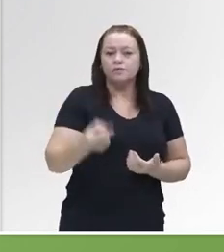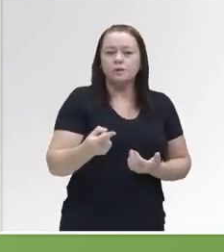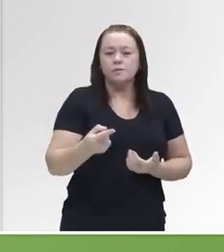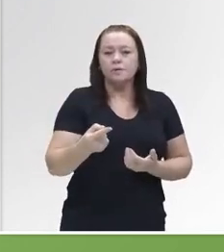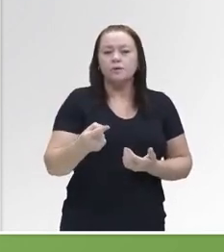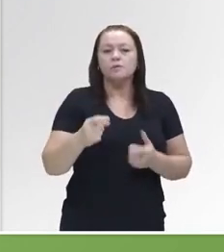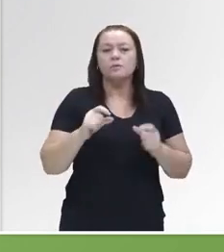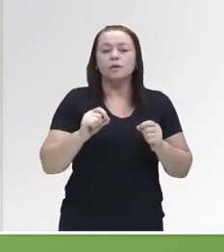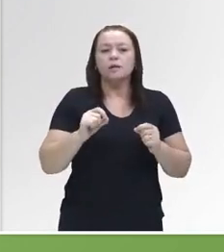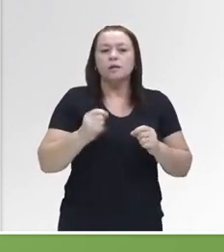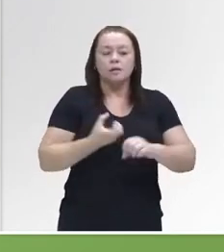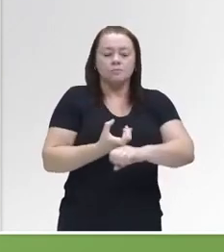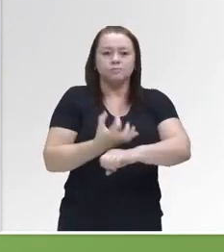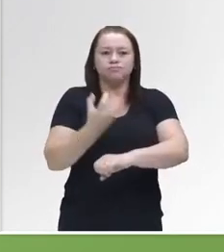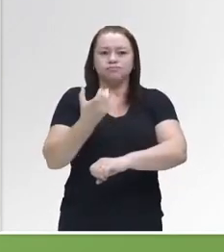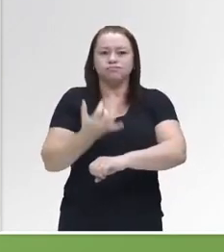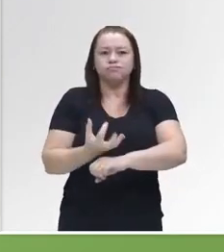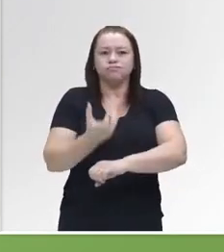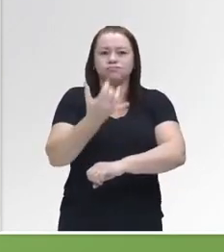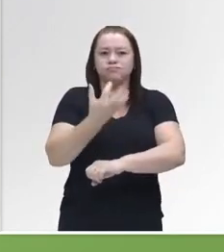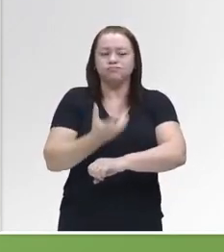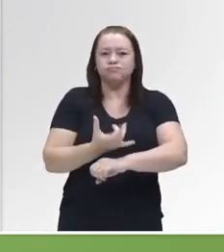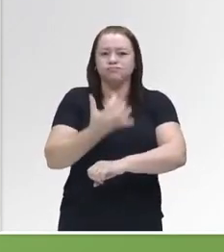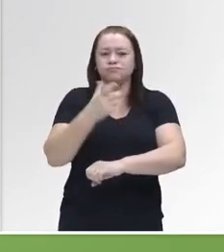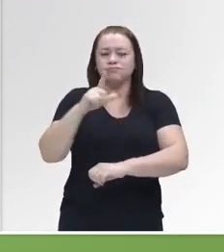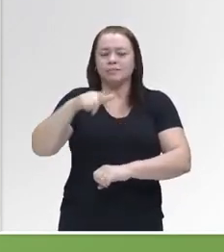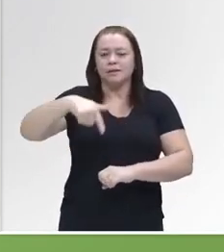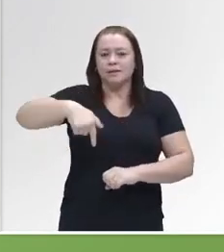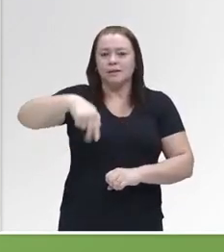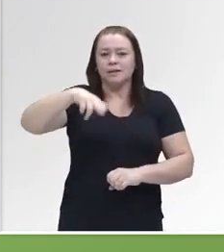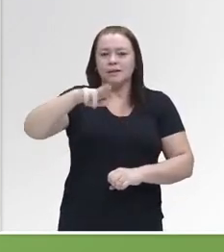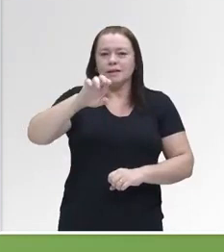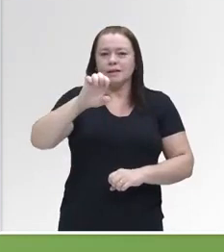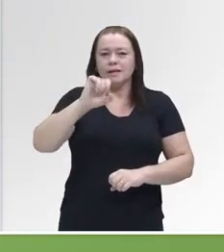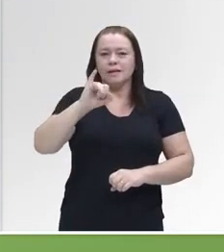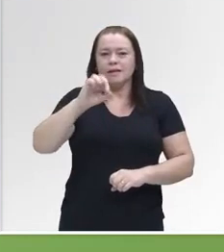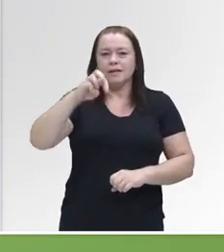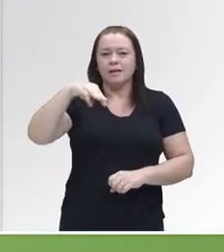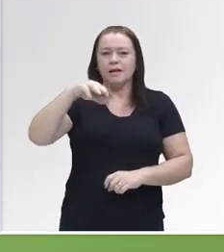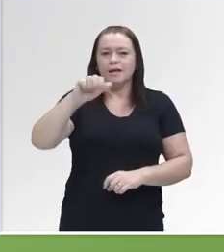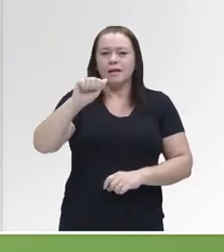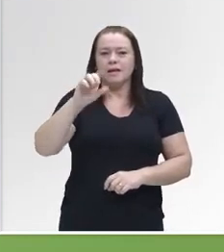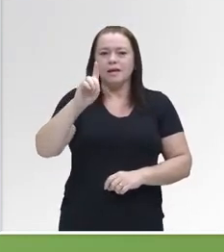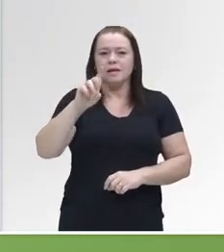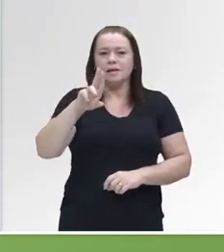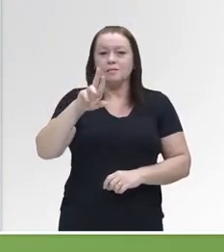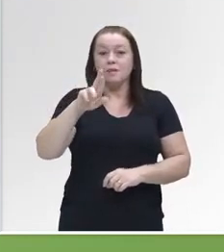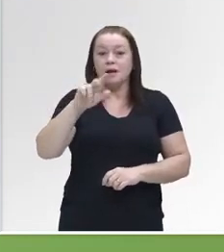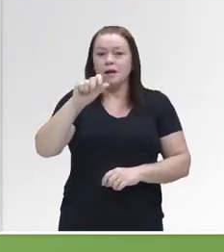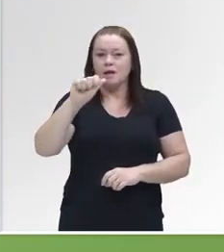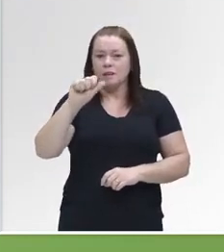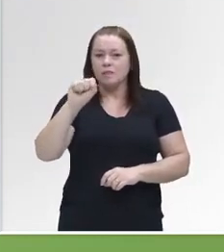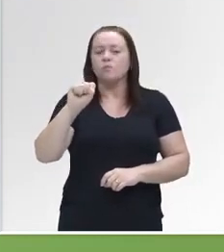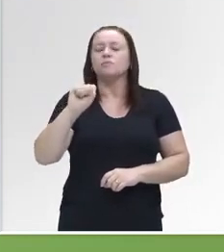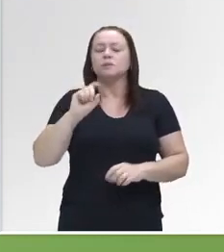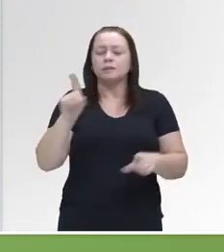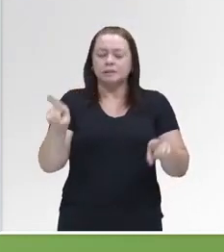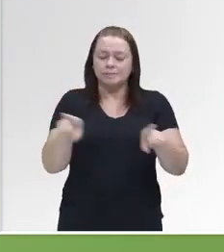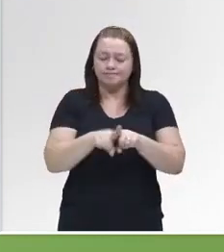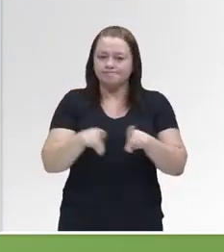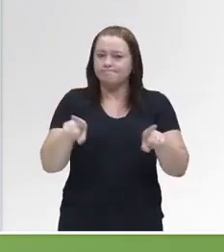as queimaduras, né? Queimaduras também são acidentes gravíssimos. As queimaduras, elas podem